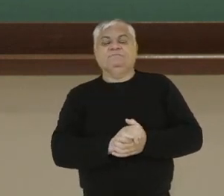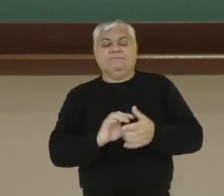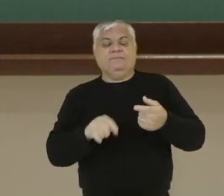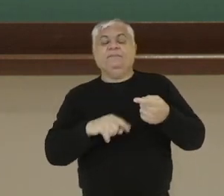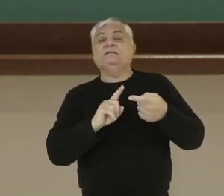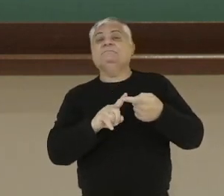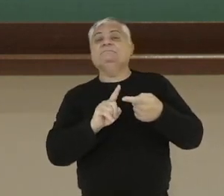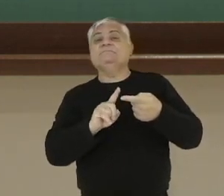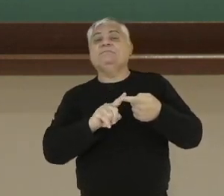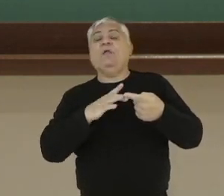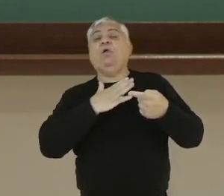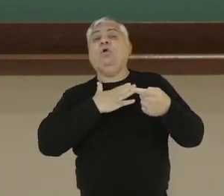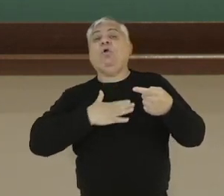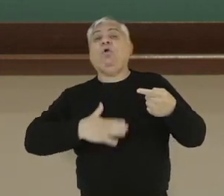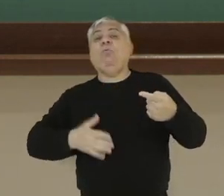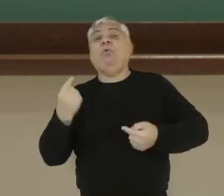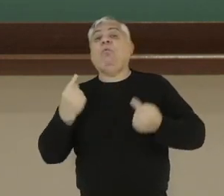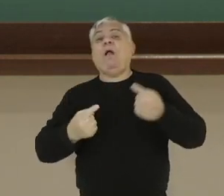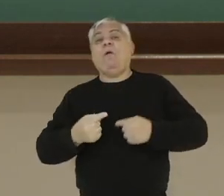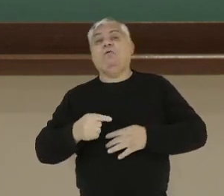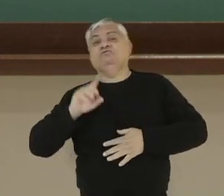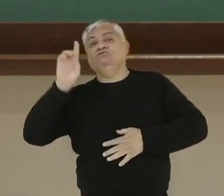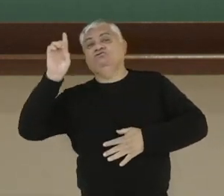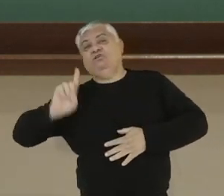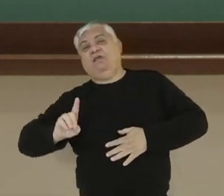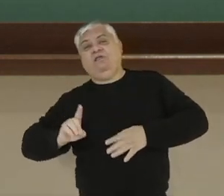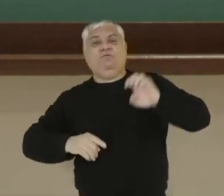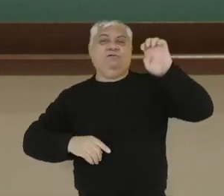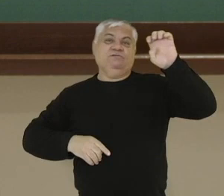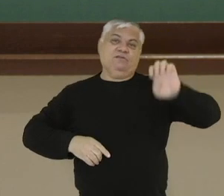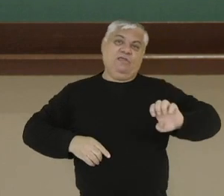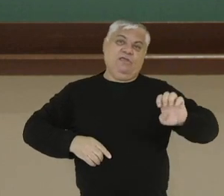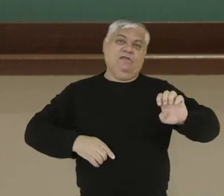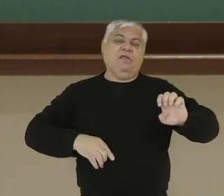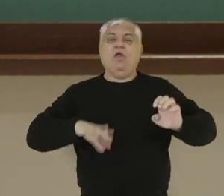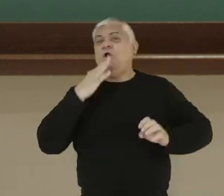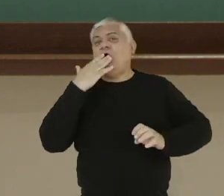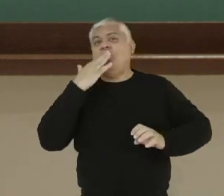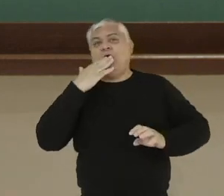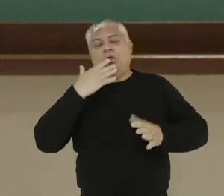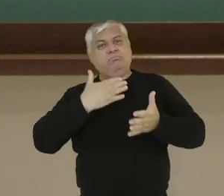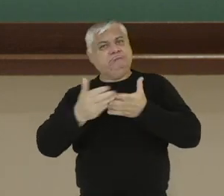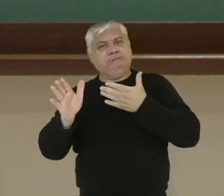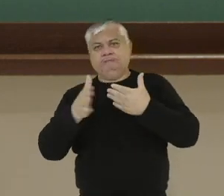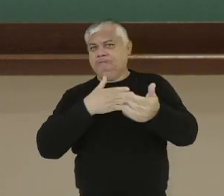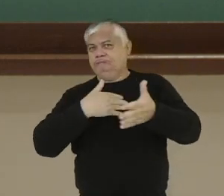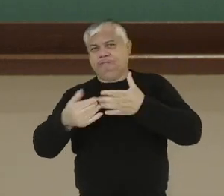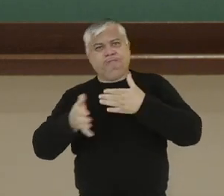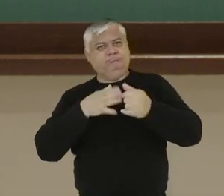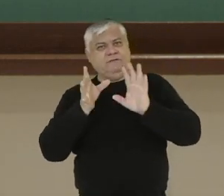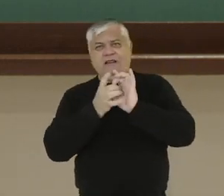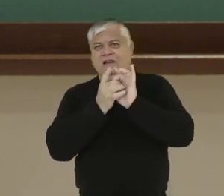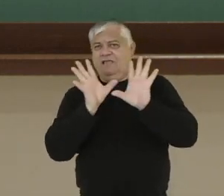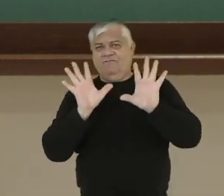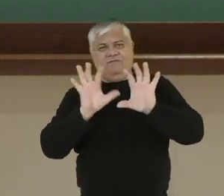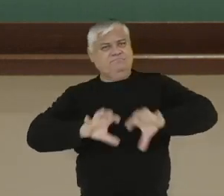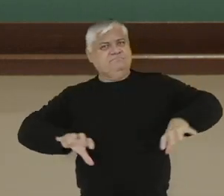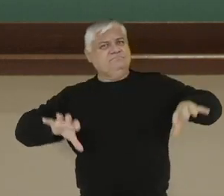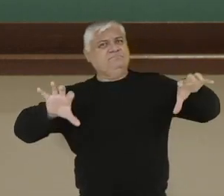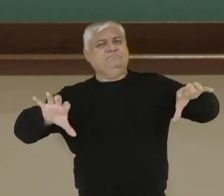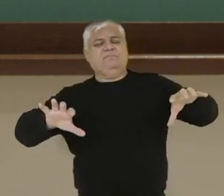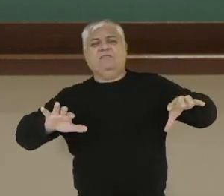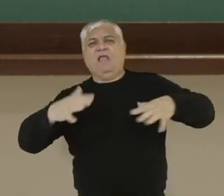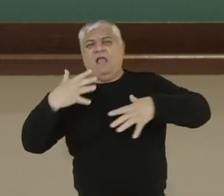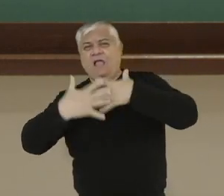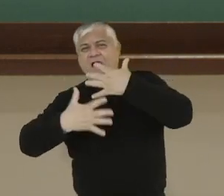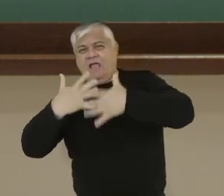A parte do corpo que vai ser sorteada independe da cor. São escolhas diferentes, são escolhas que não interferem uma